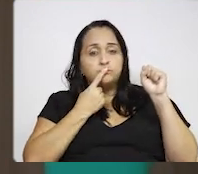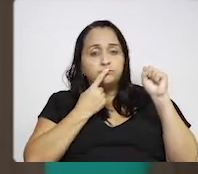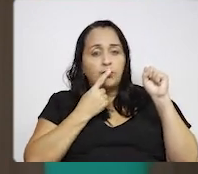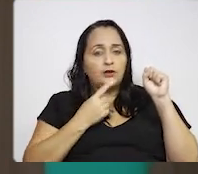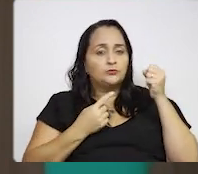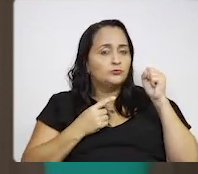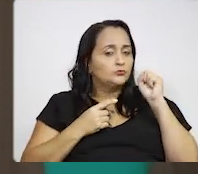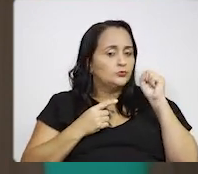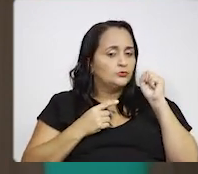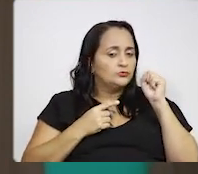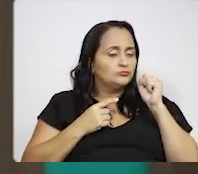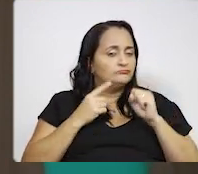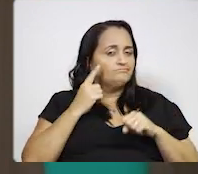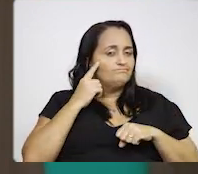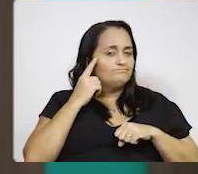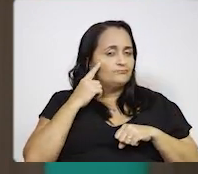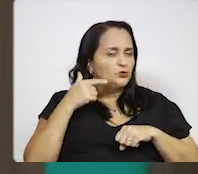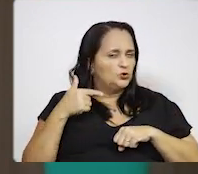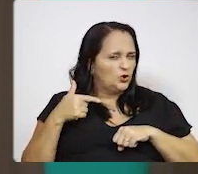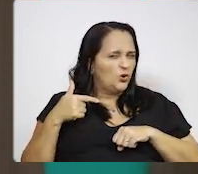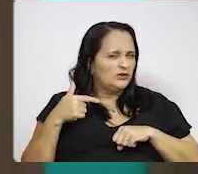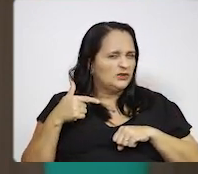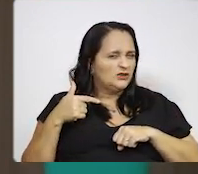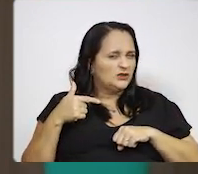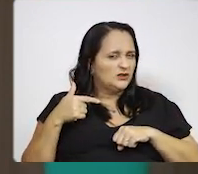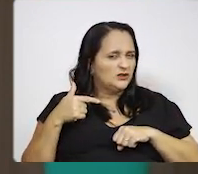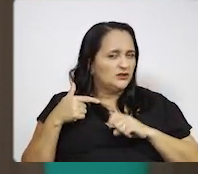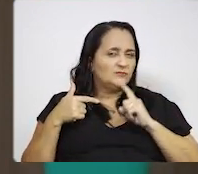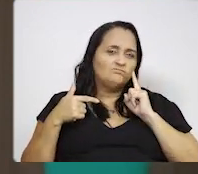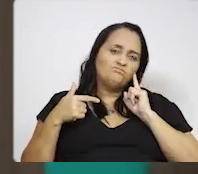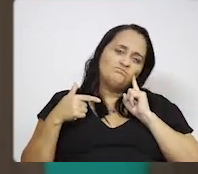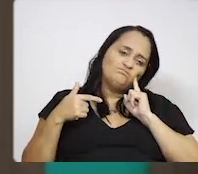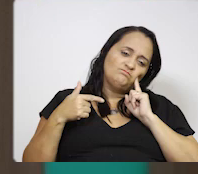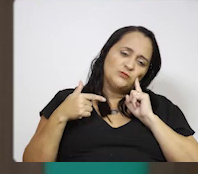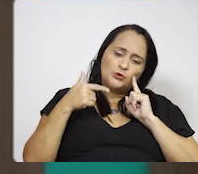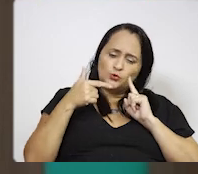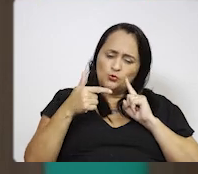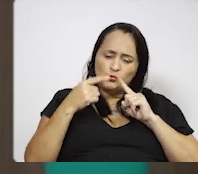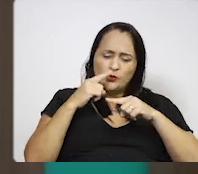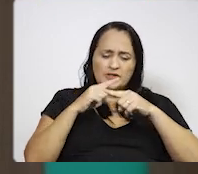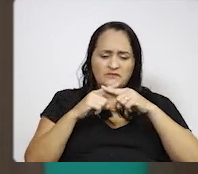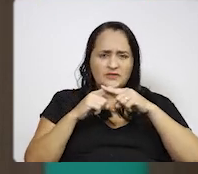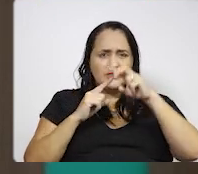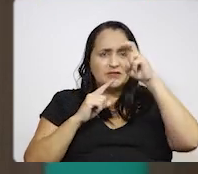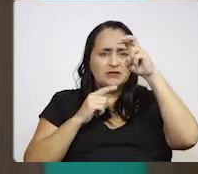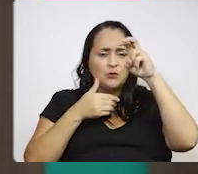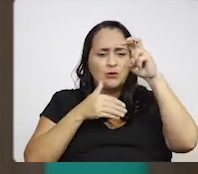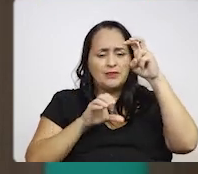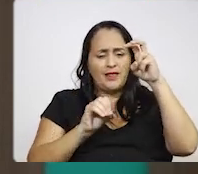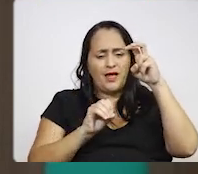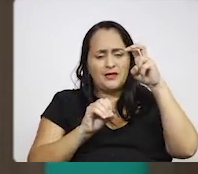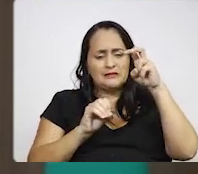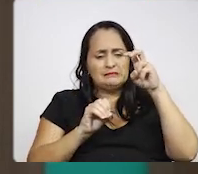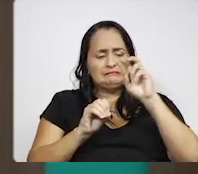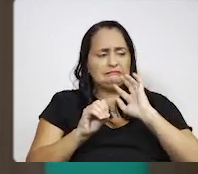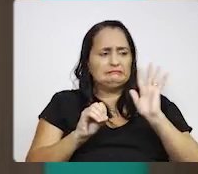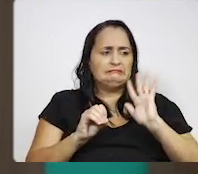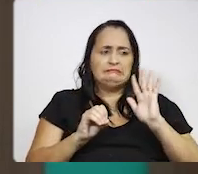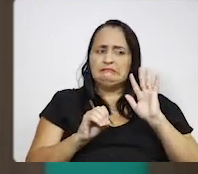eu botar o 2 aqui, 2 vezes 5, vai dar certo? 2 vezes 5 dá